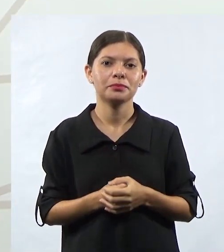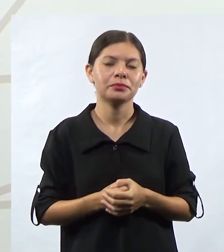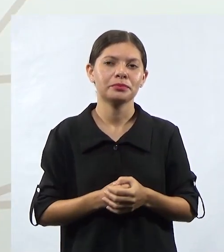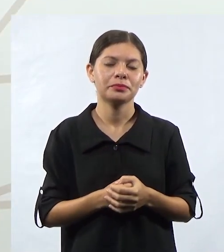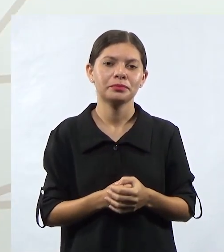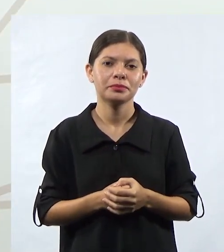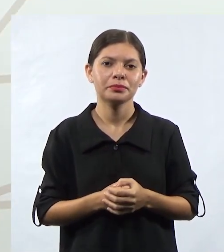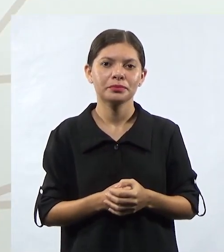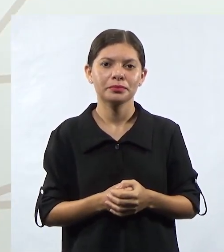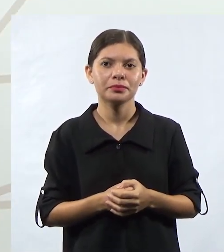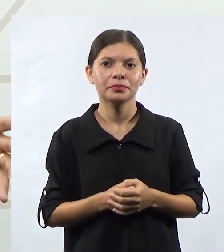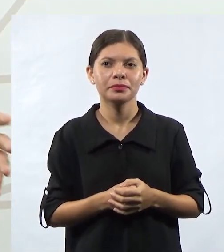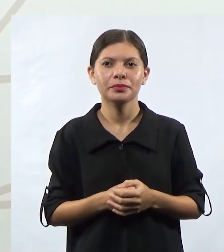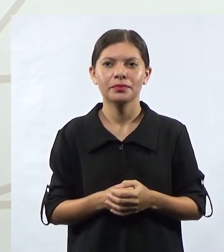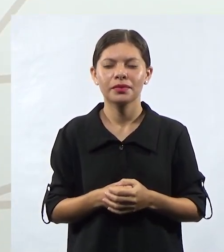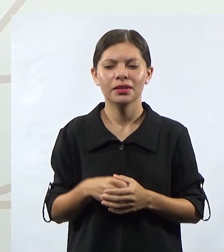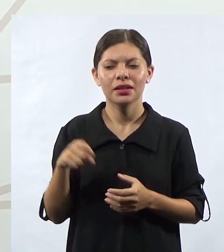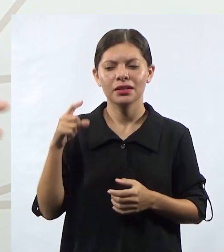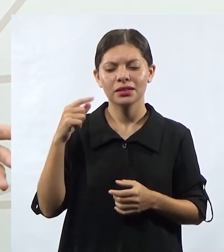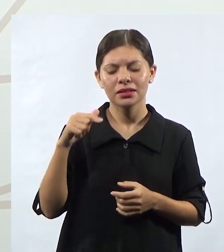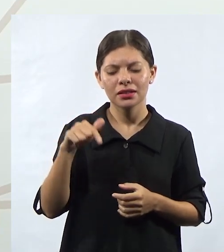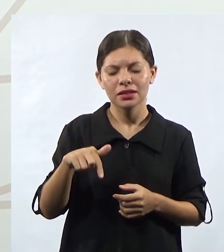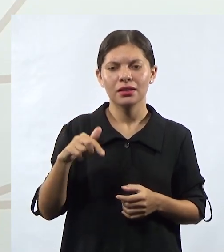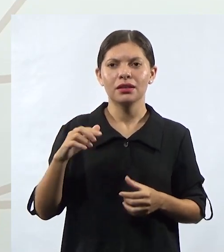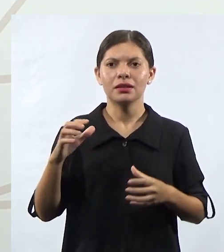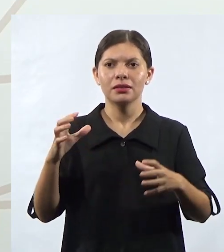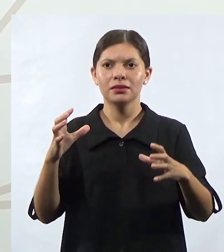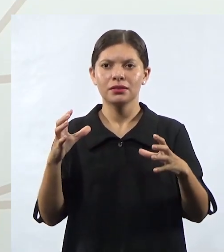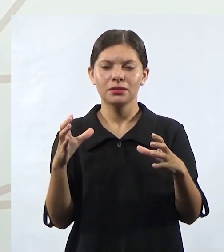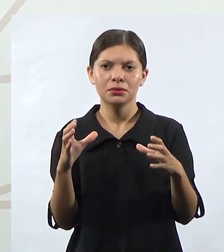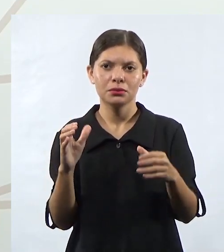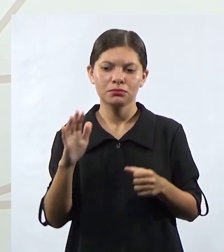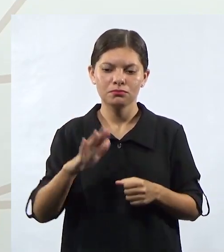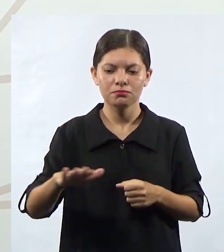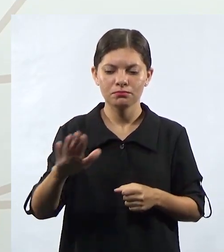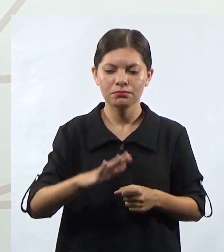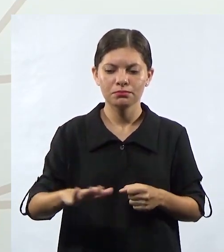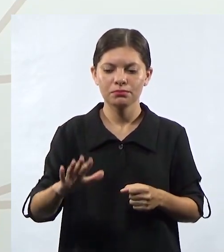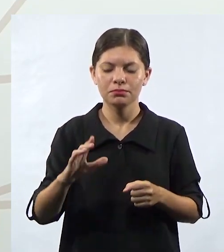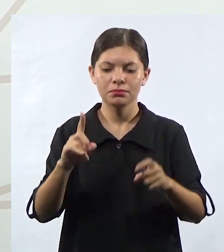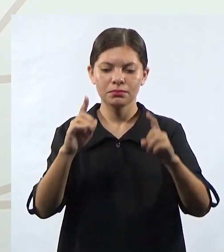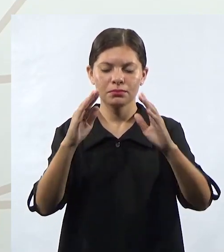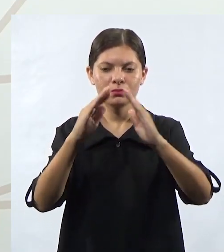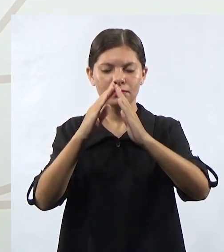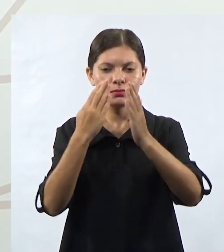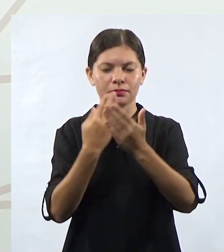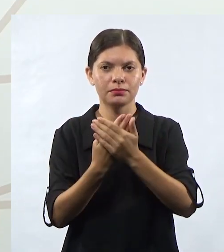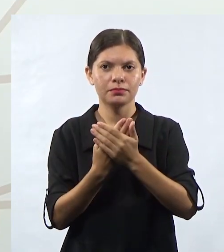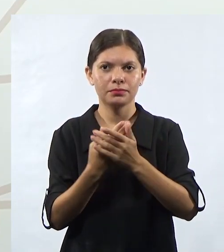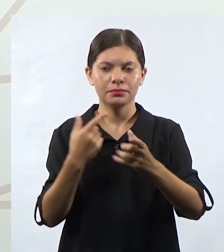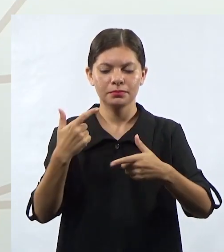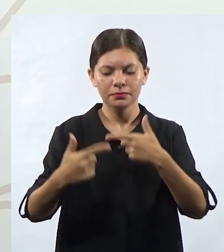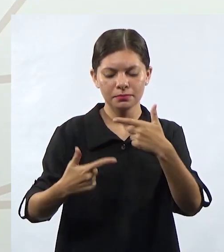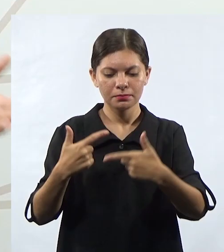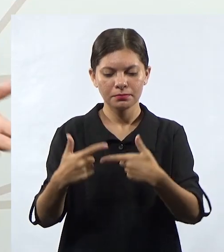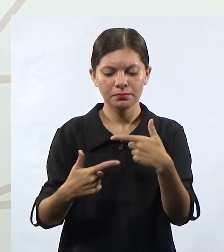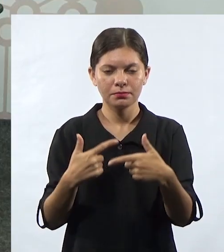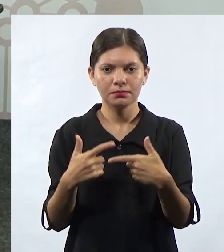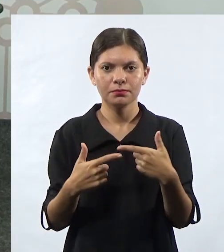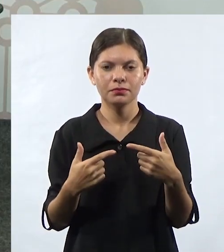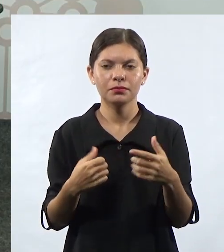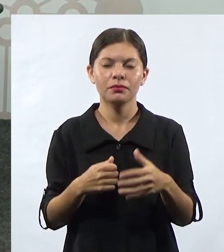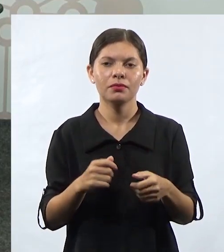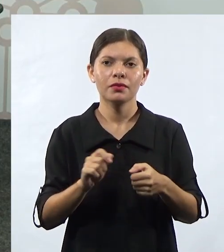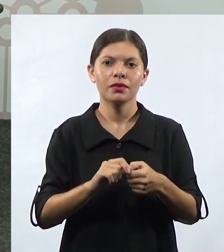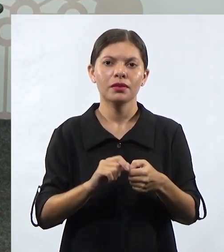A gente está lá no ambiente da escola, digamos que vamos lá para o ambiente de trabalho da pessoa, fazer esse grupo, né, que como eu falei,